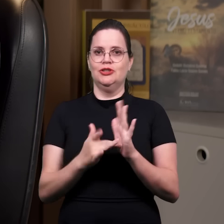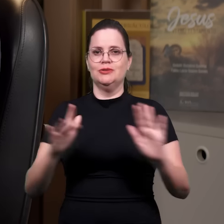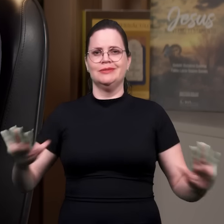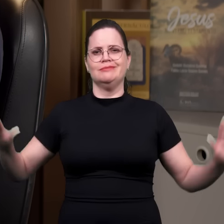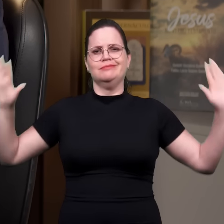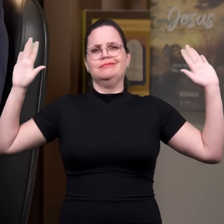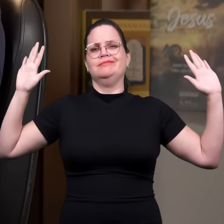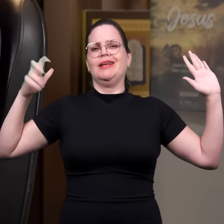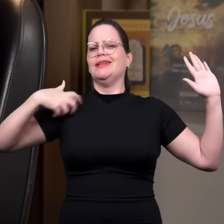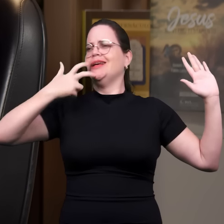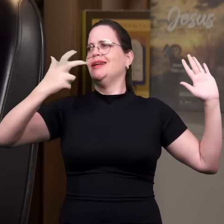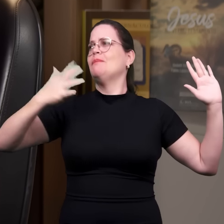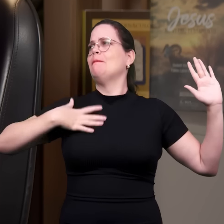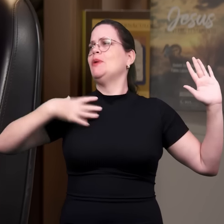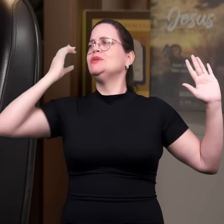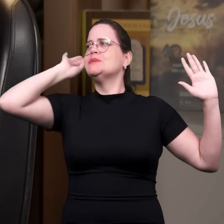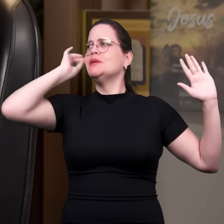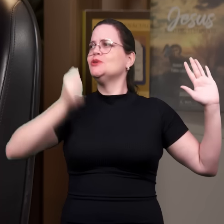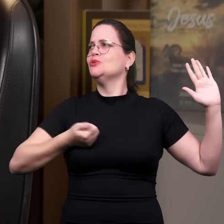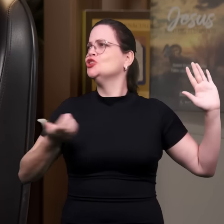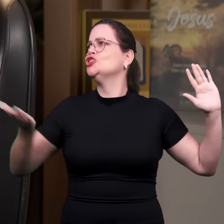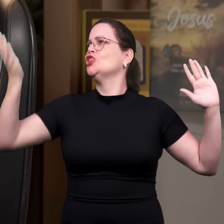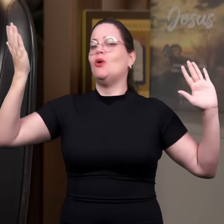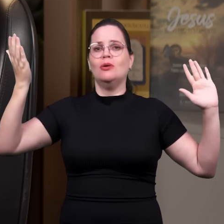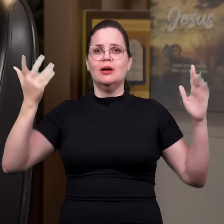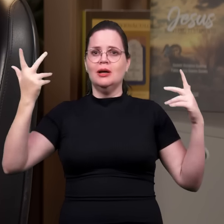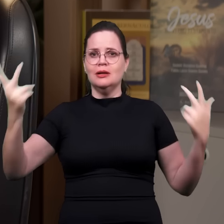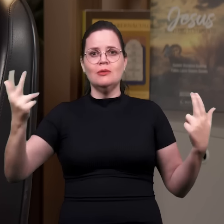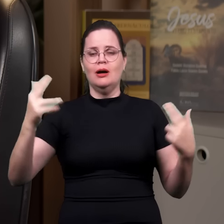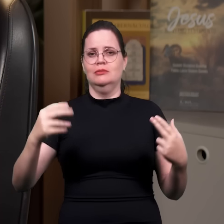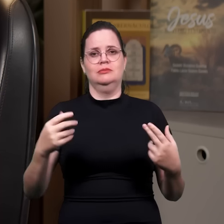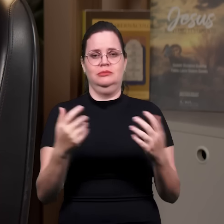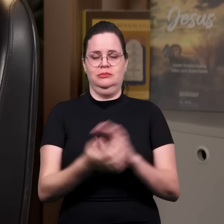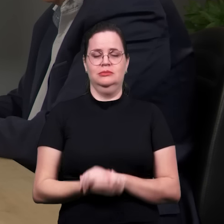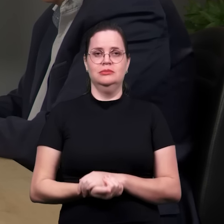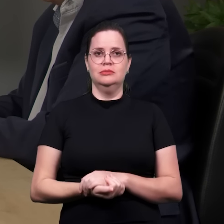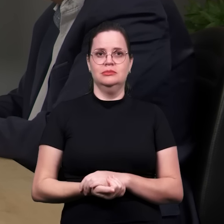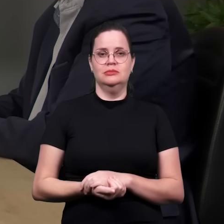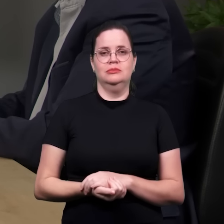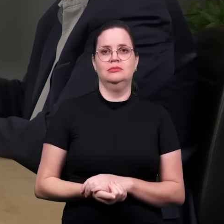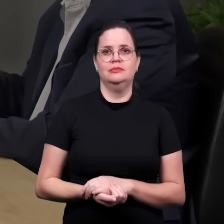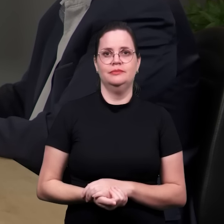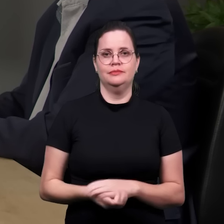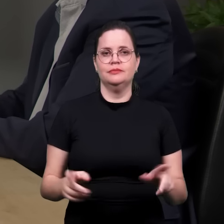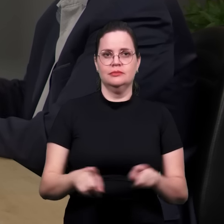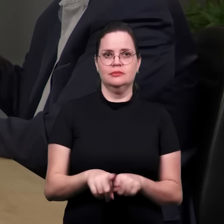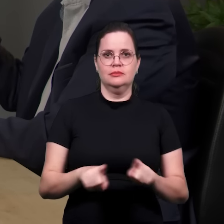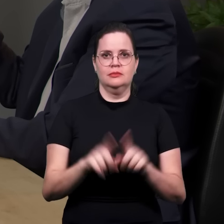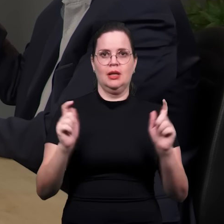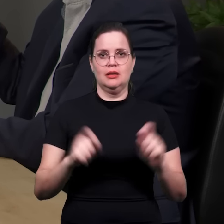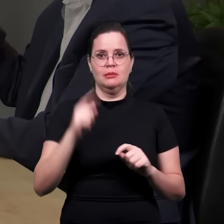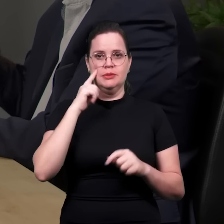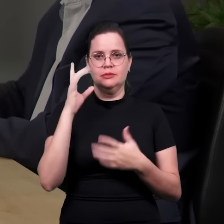o cordeiro como um tipo, Jesus como um antítipo. E na tela seguinte, pastor William, acho que a gente podia dá para abordar